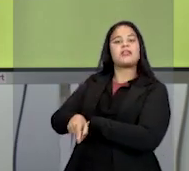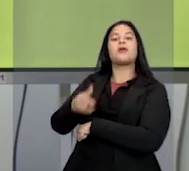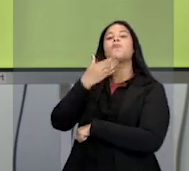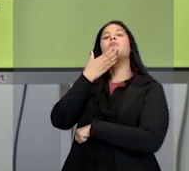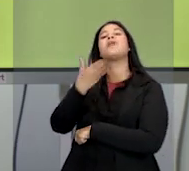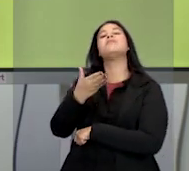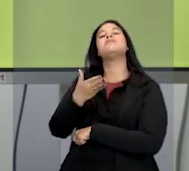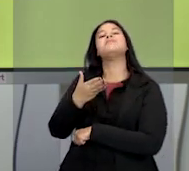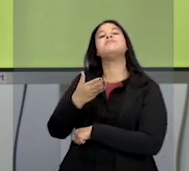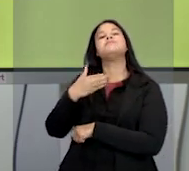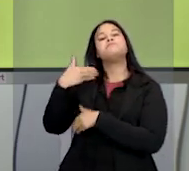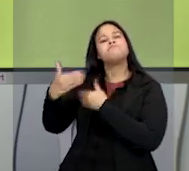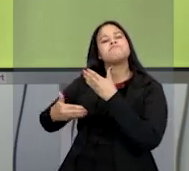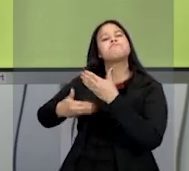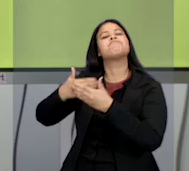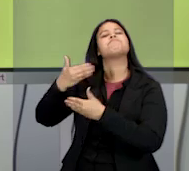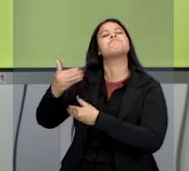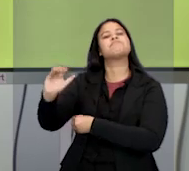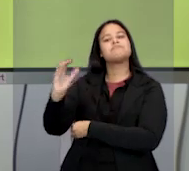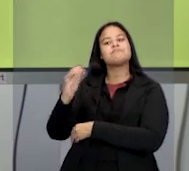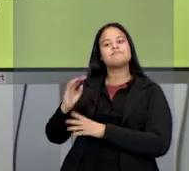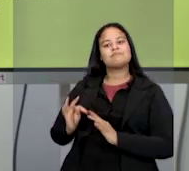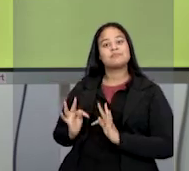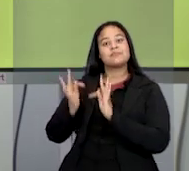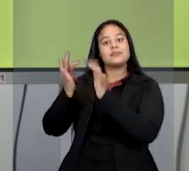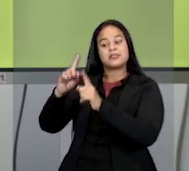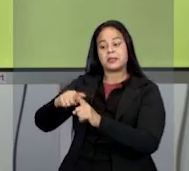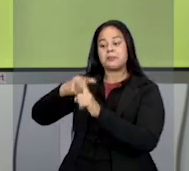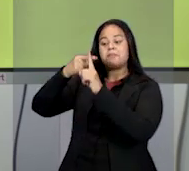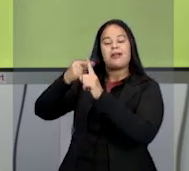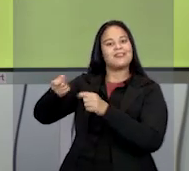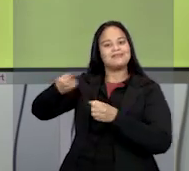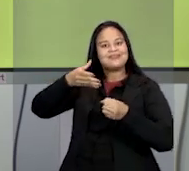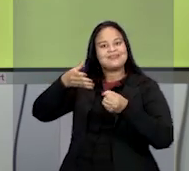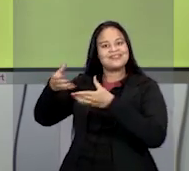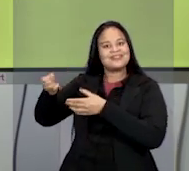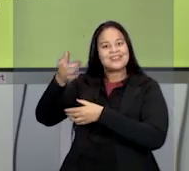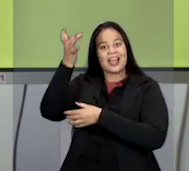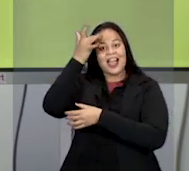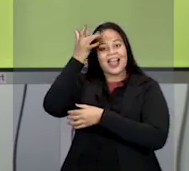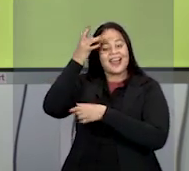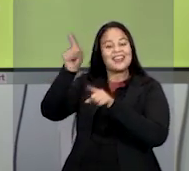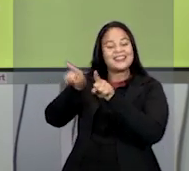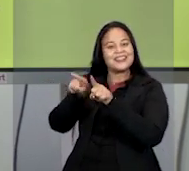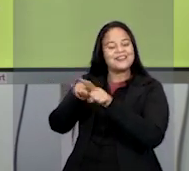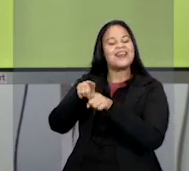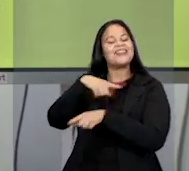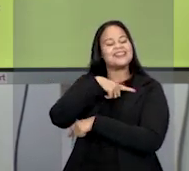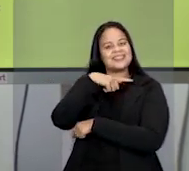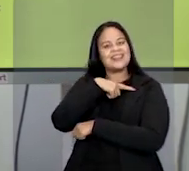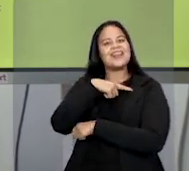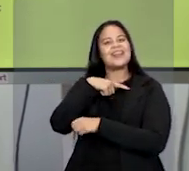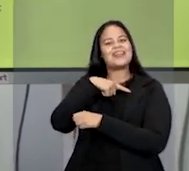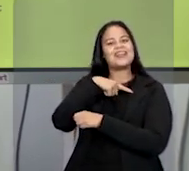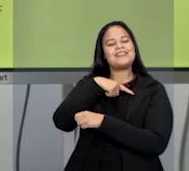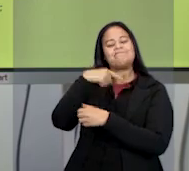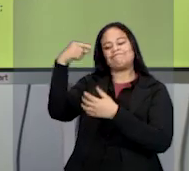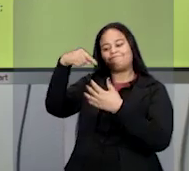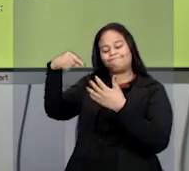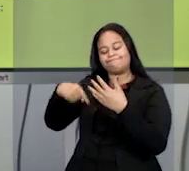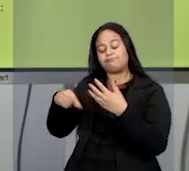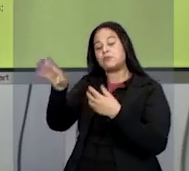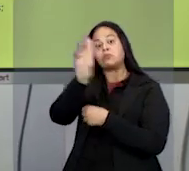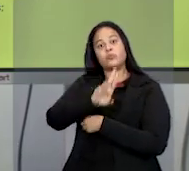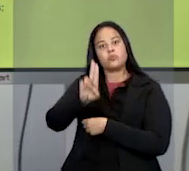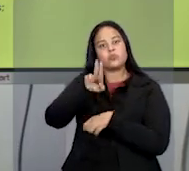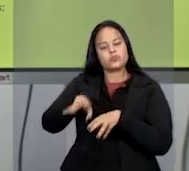atividade cada vez mais da ciência, da tecnologia, da modernização, ou seja, você tem ali as questões do uso do solo,